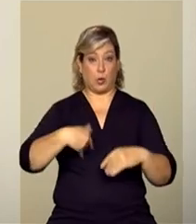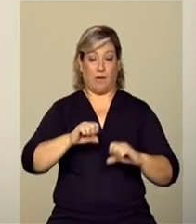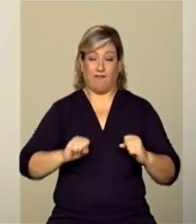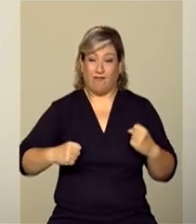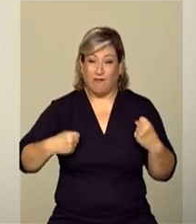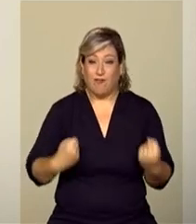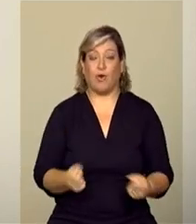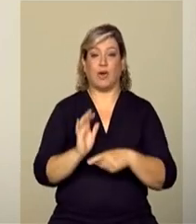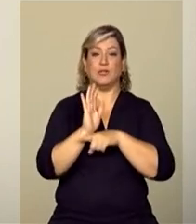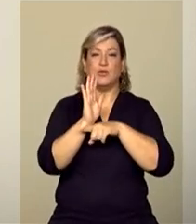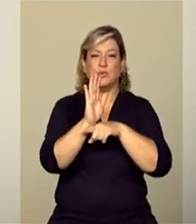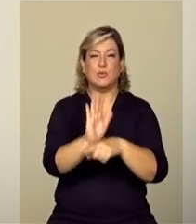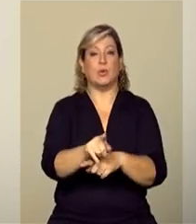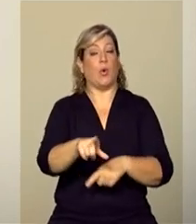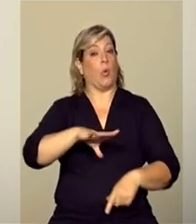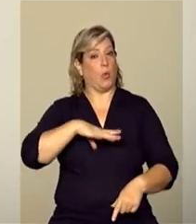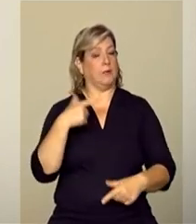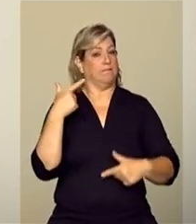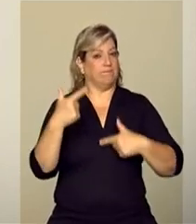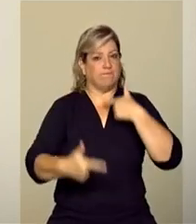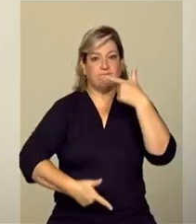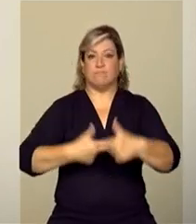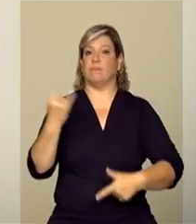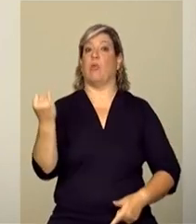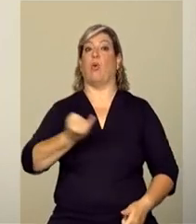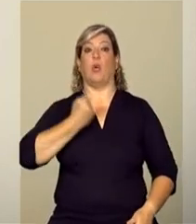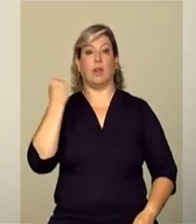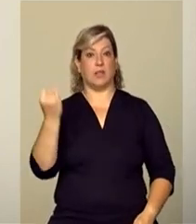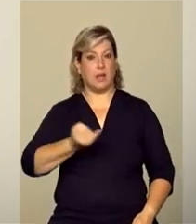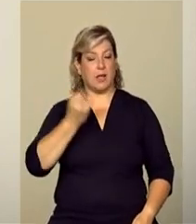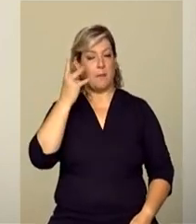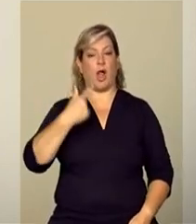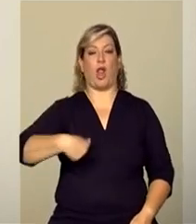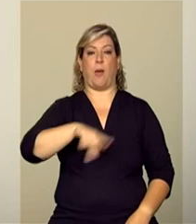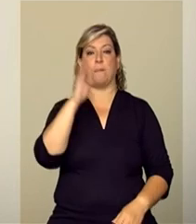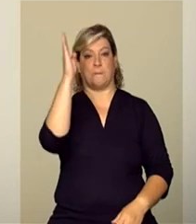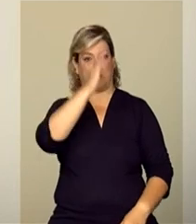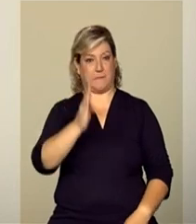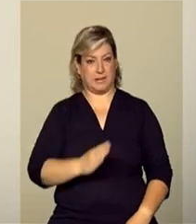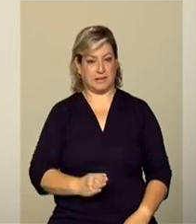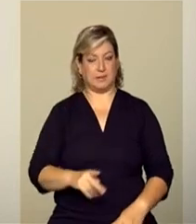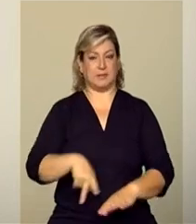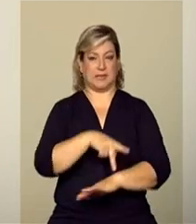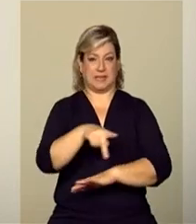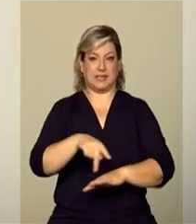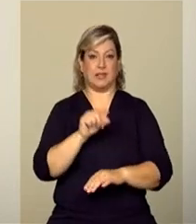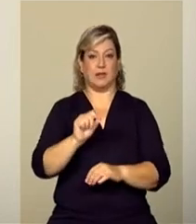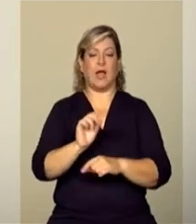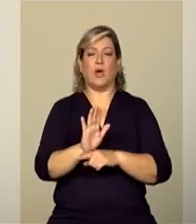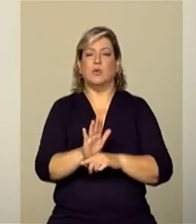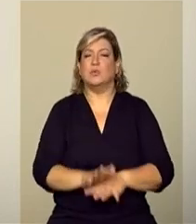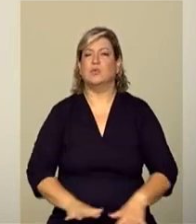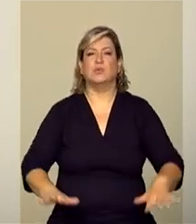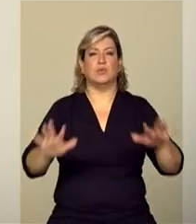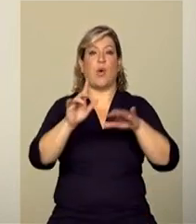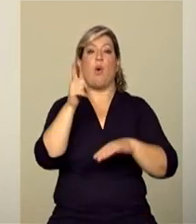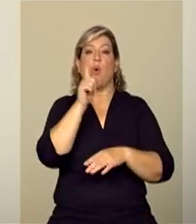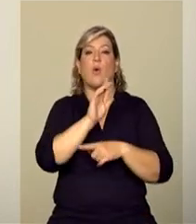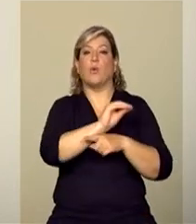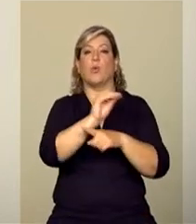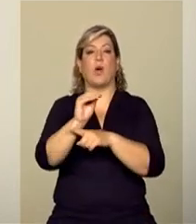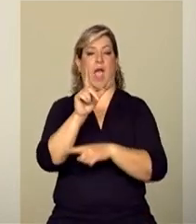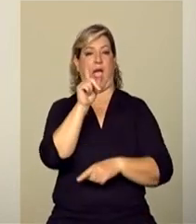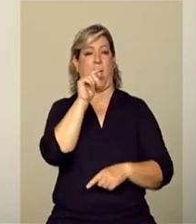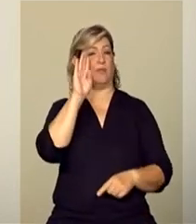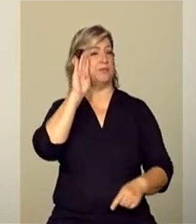esforço é para enfrentar esse desafio importantíssimo para o nosso país que é o de universalizar o acesso à água